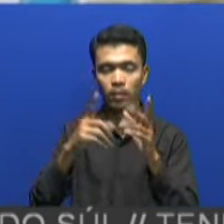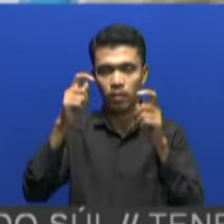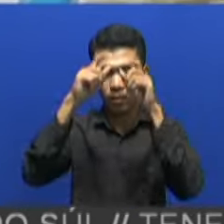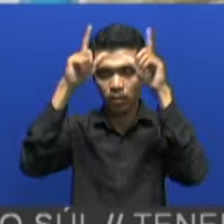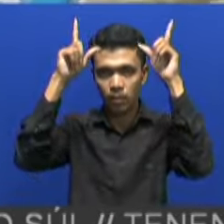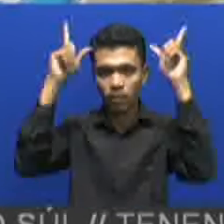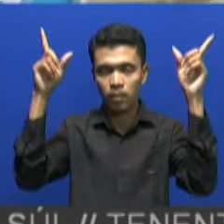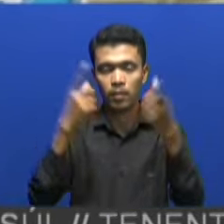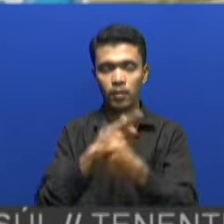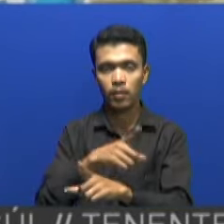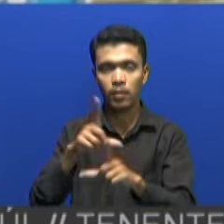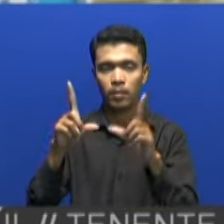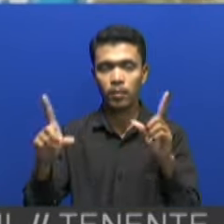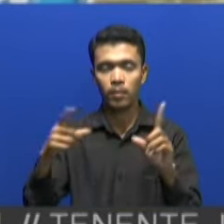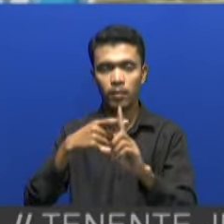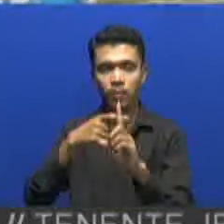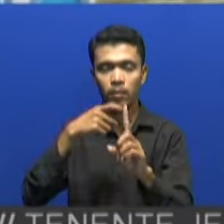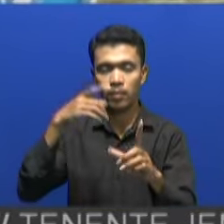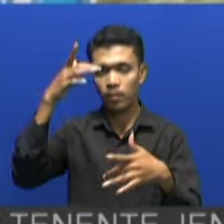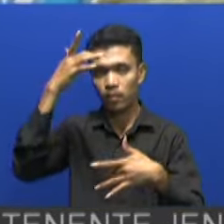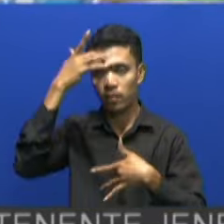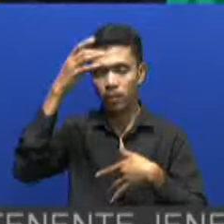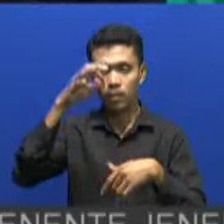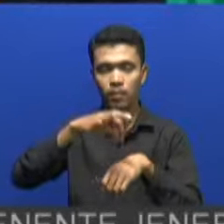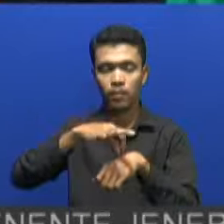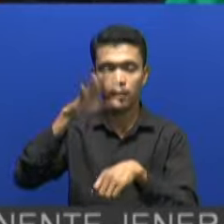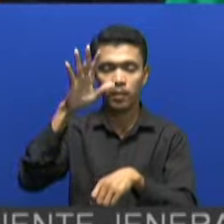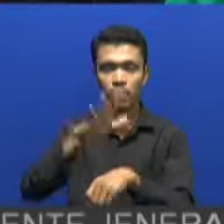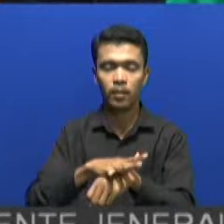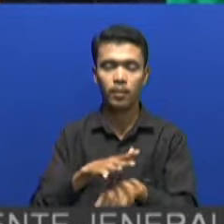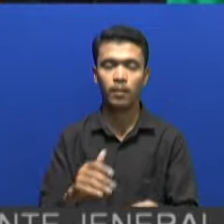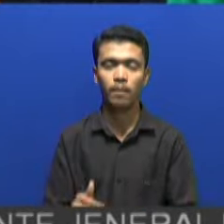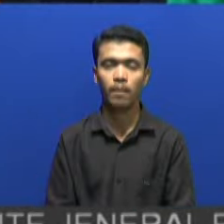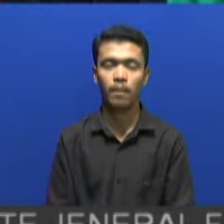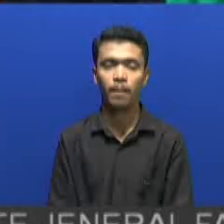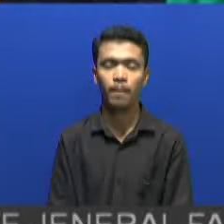kazu moras malaria. Husi munisipu Aileu Thomas Aldana RTTLI.